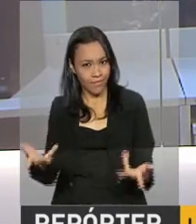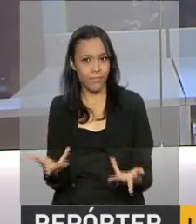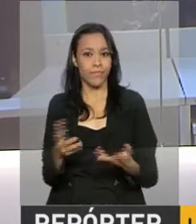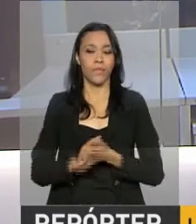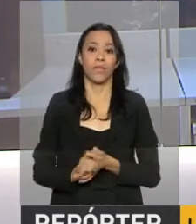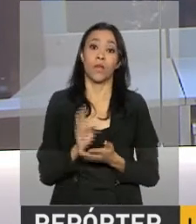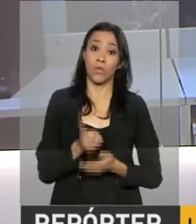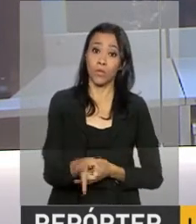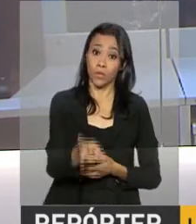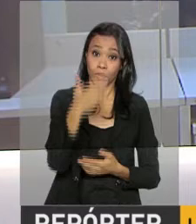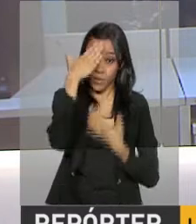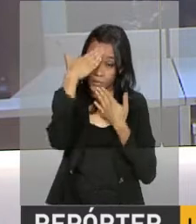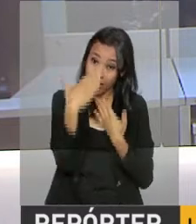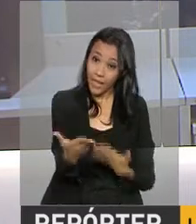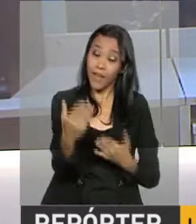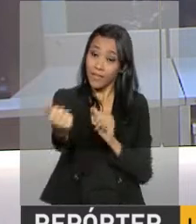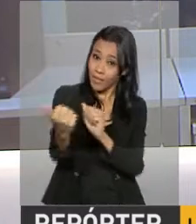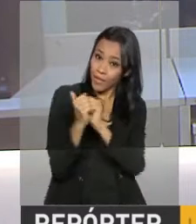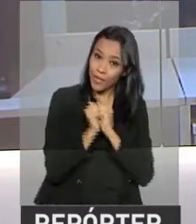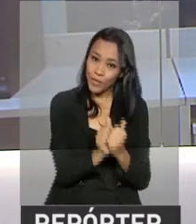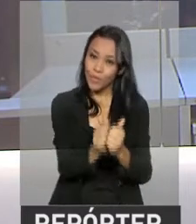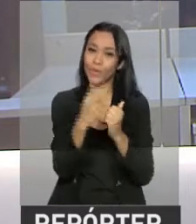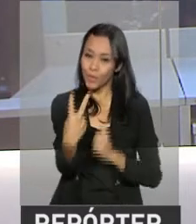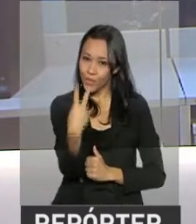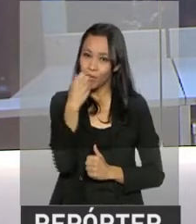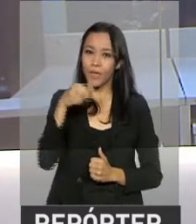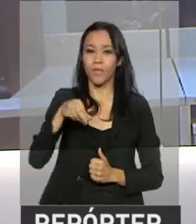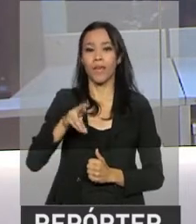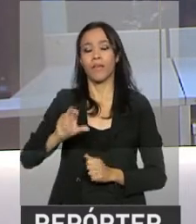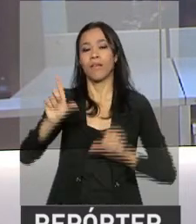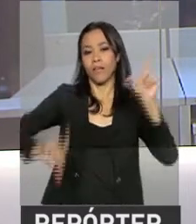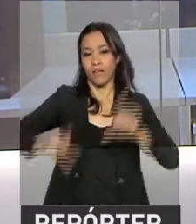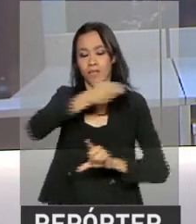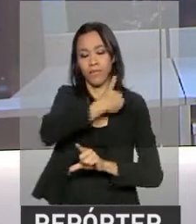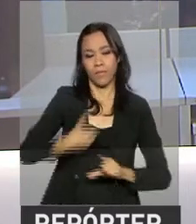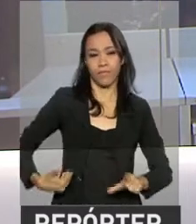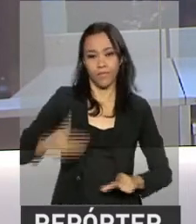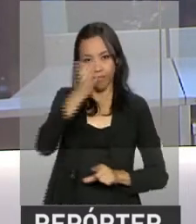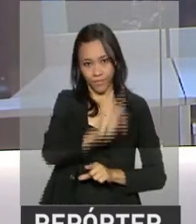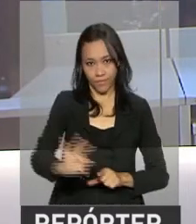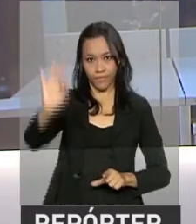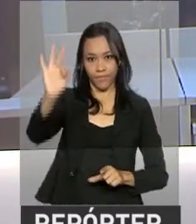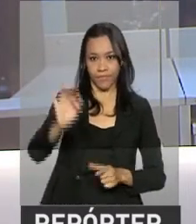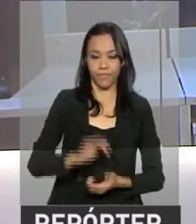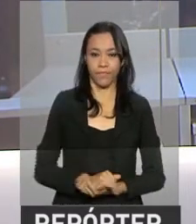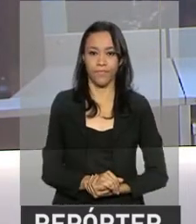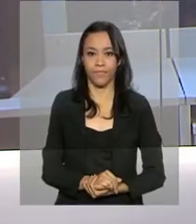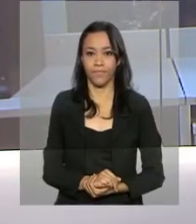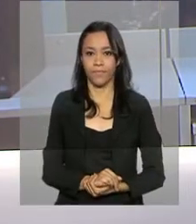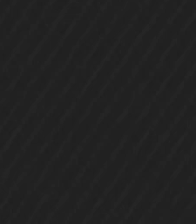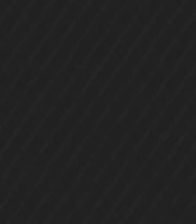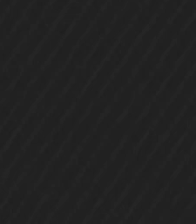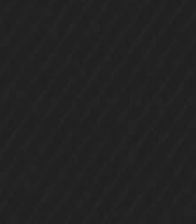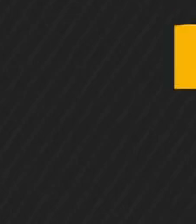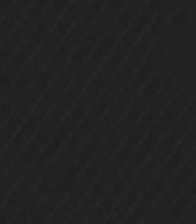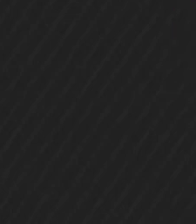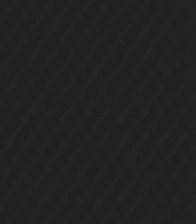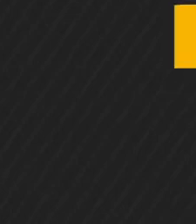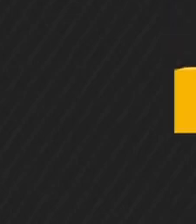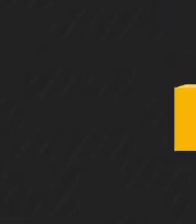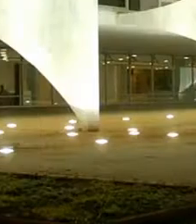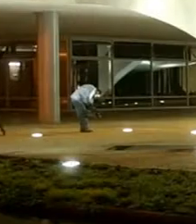nossas redes sociais obrigada pela sua companhia e continue com a gente aqui na NBR a TV do governo federal e